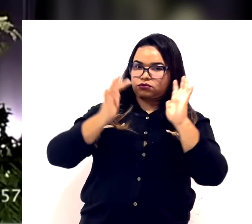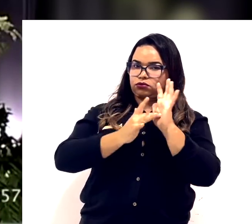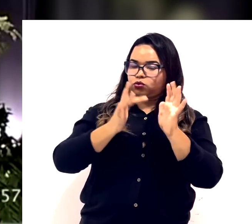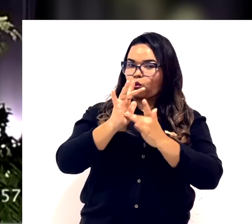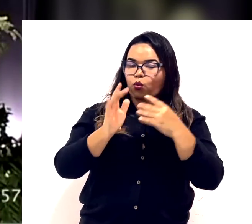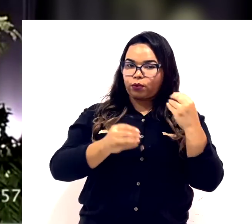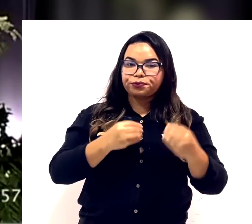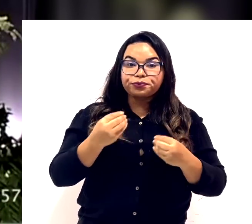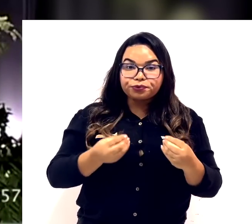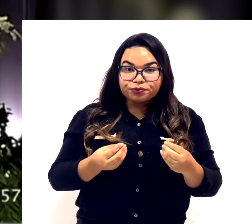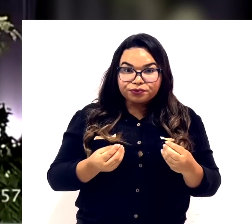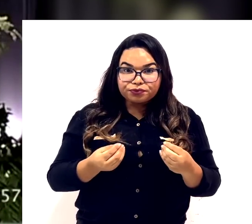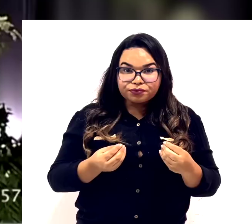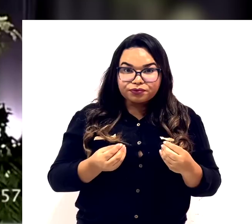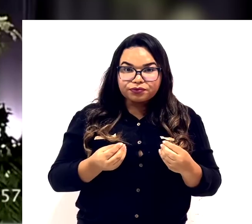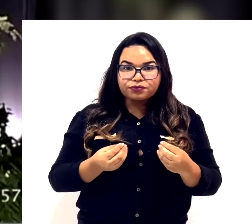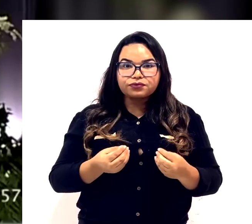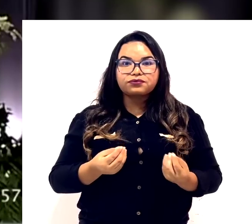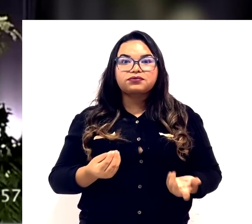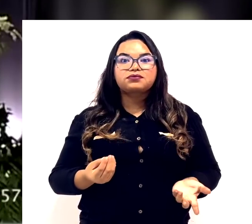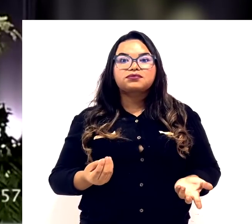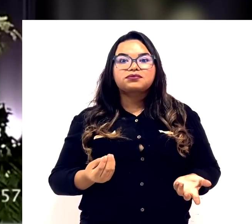Com um beijo.